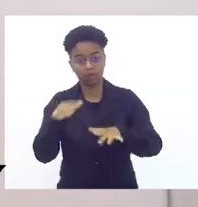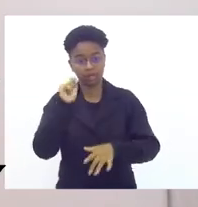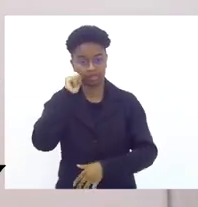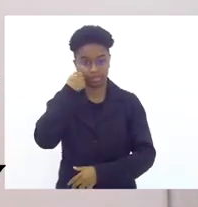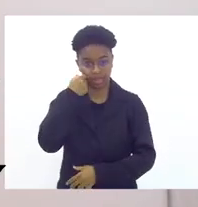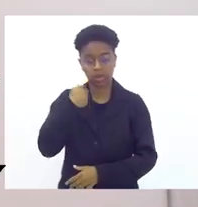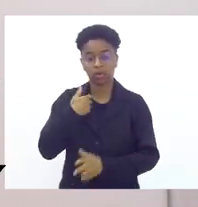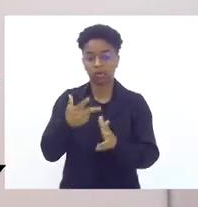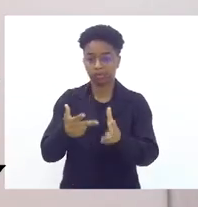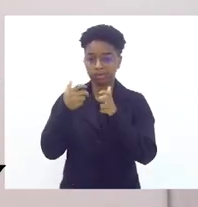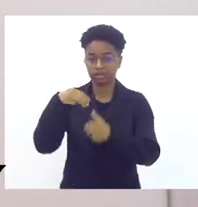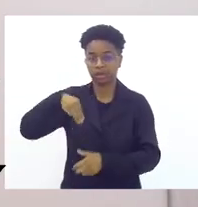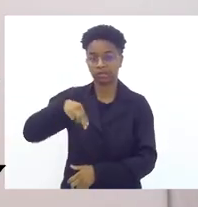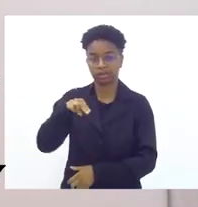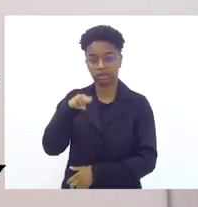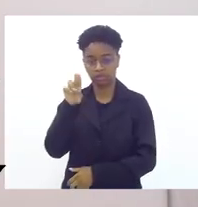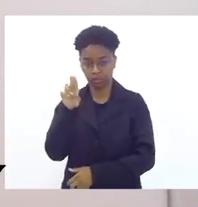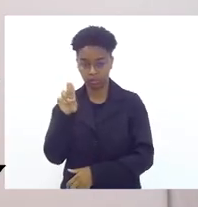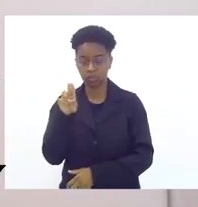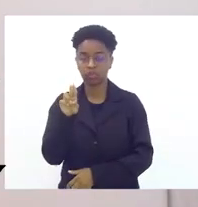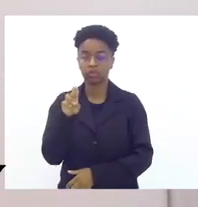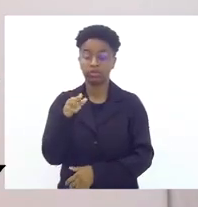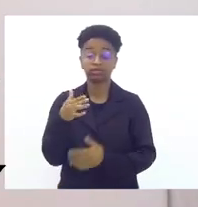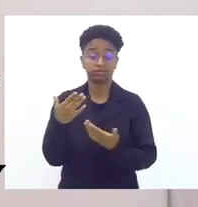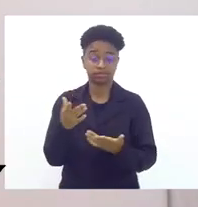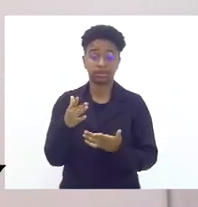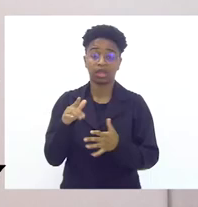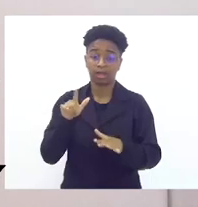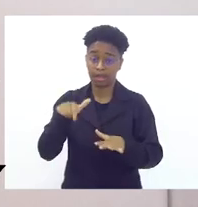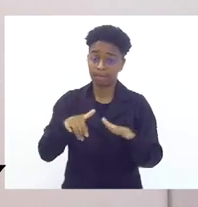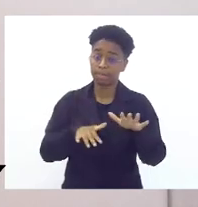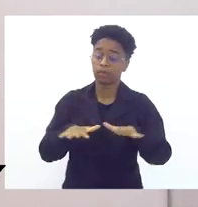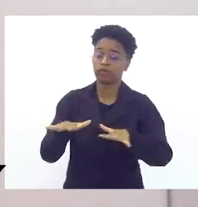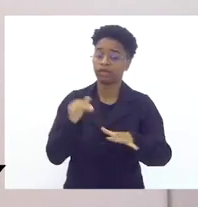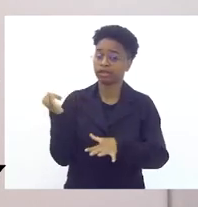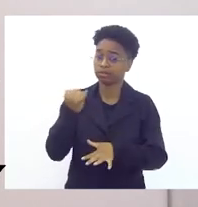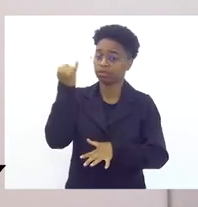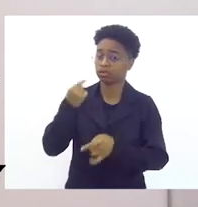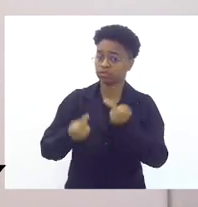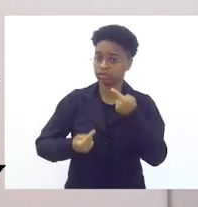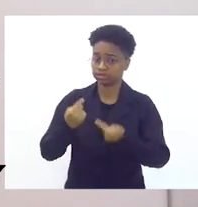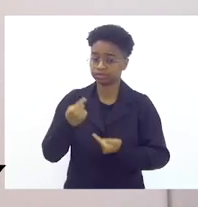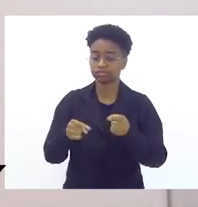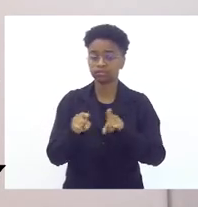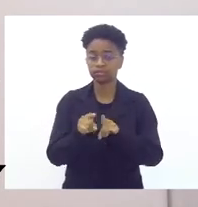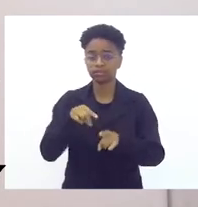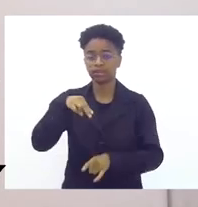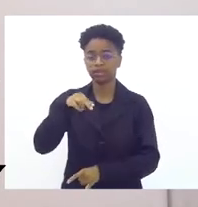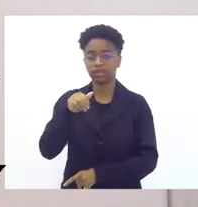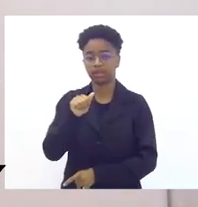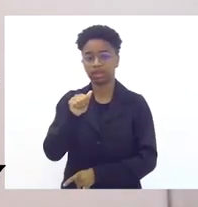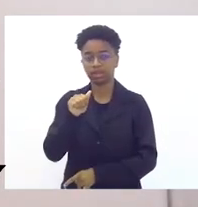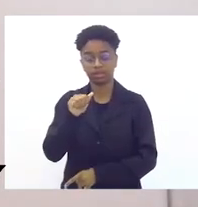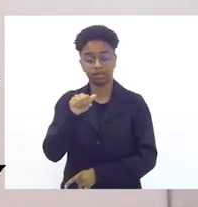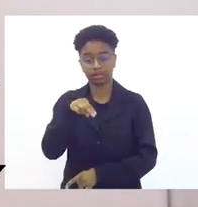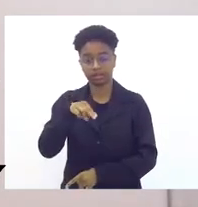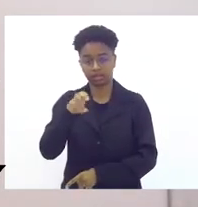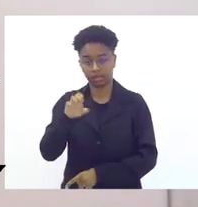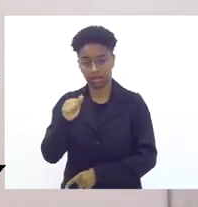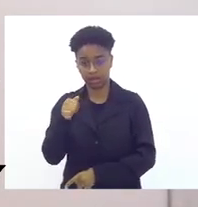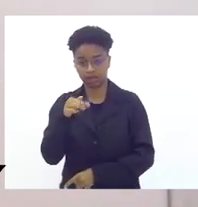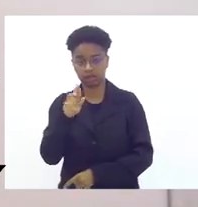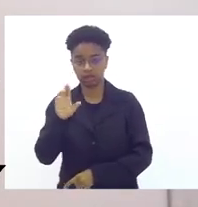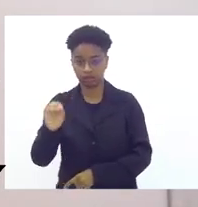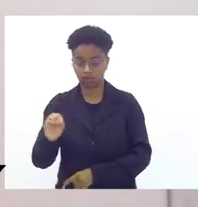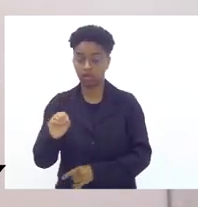um mnu como um movimento importante desse debate o neafro todos os movimentos